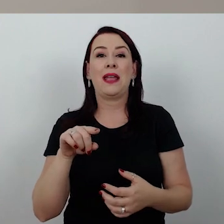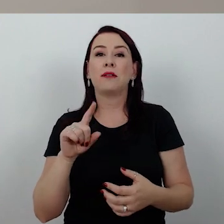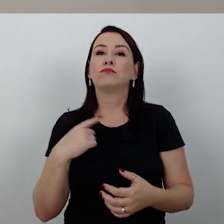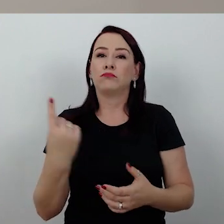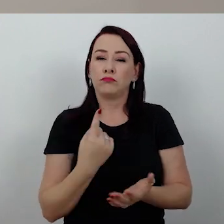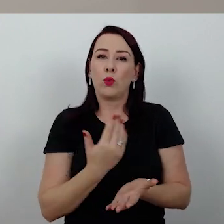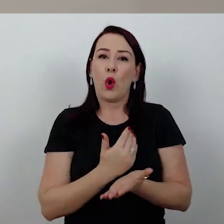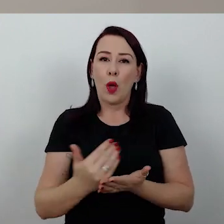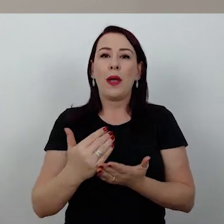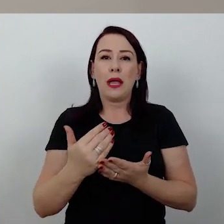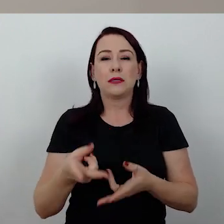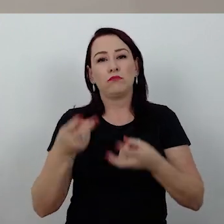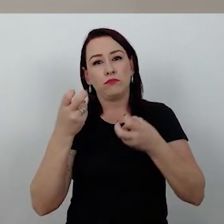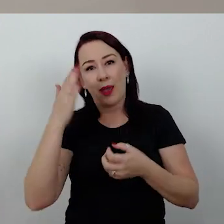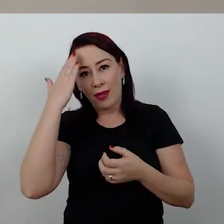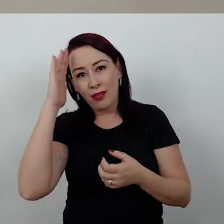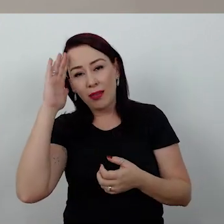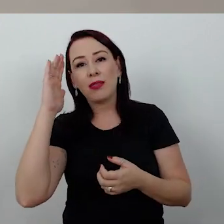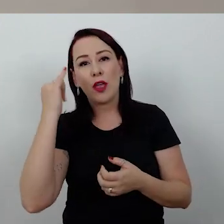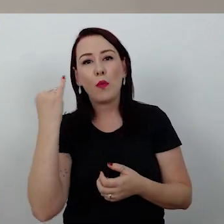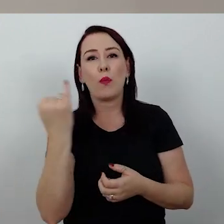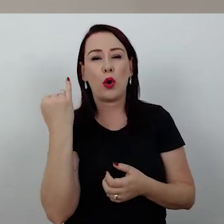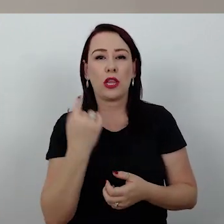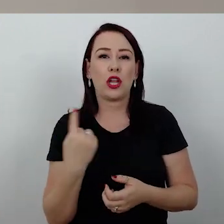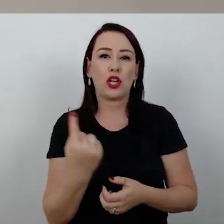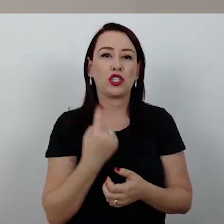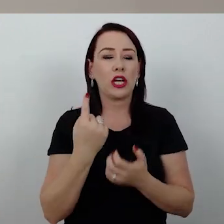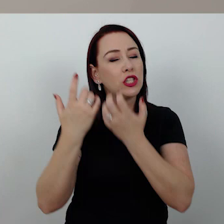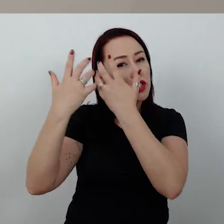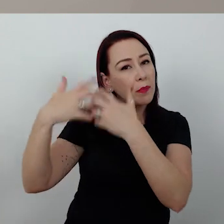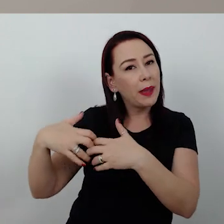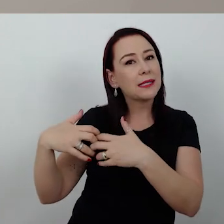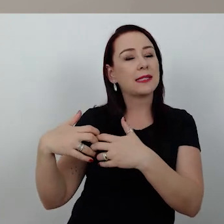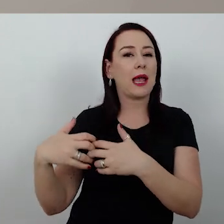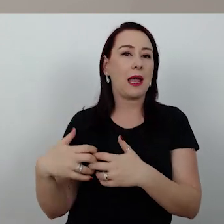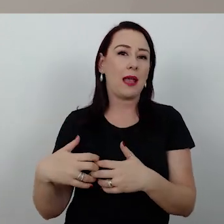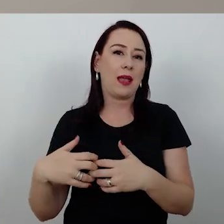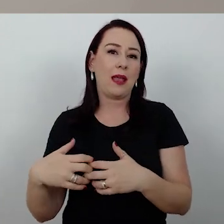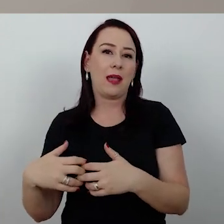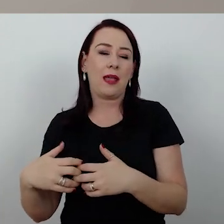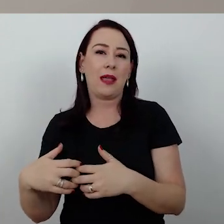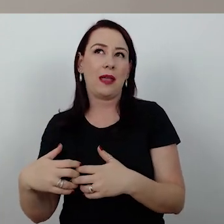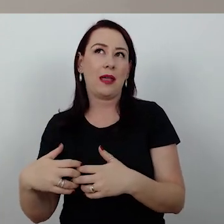do fomento, a gente começa a entender que é importante pensar em ações que sejam,